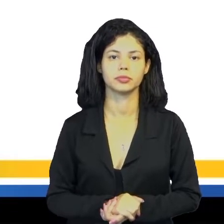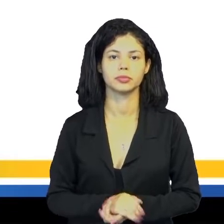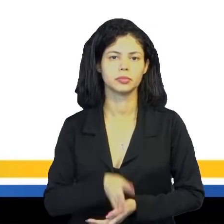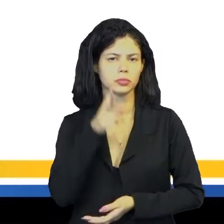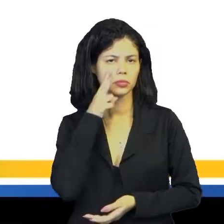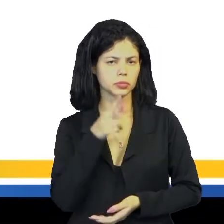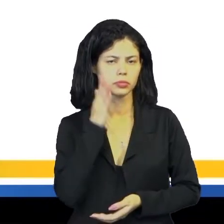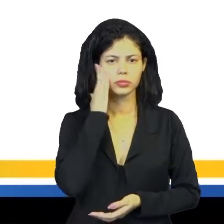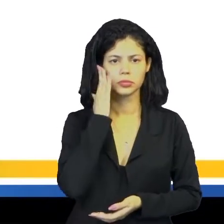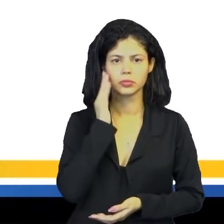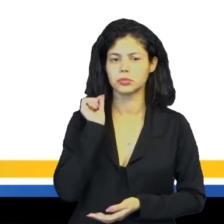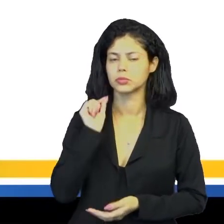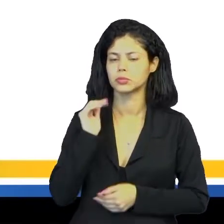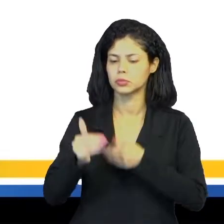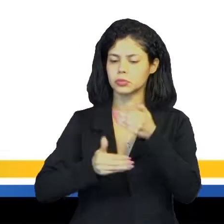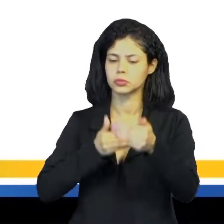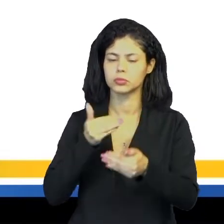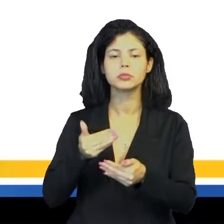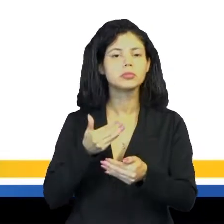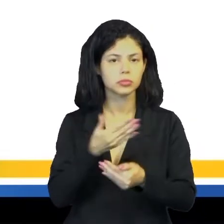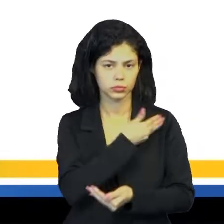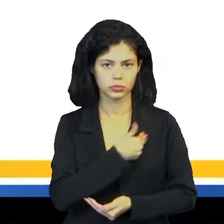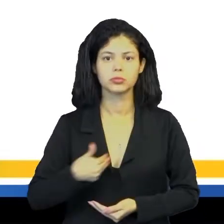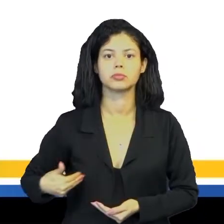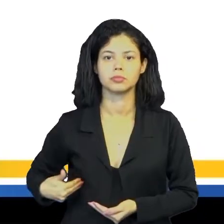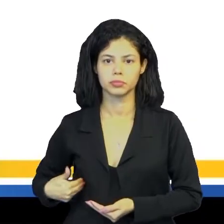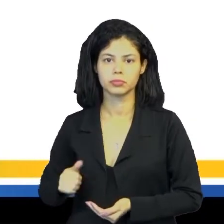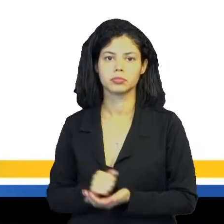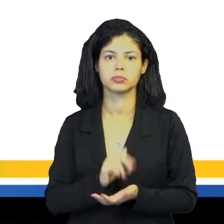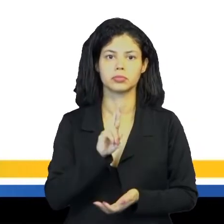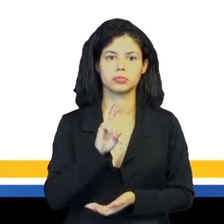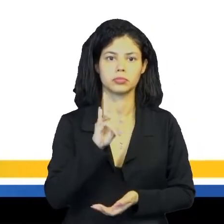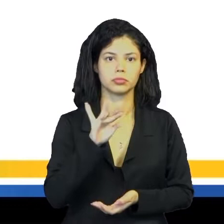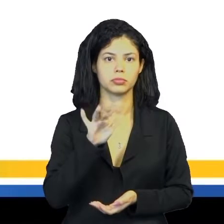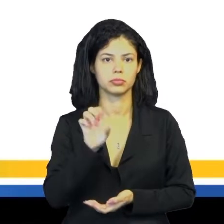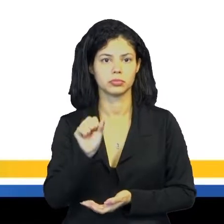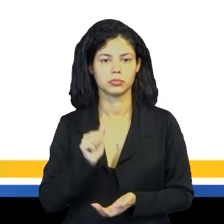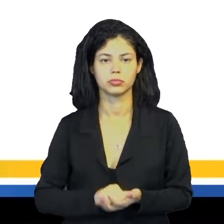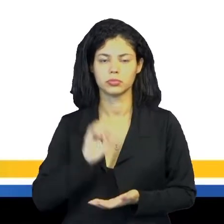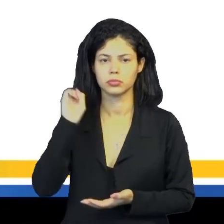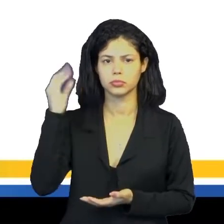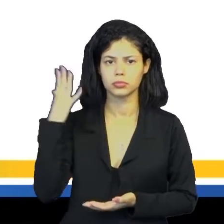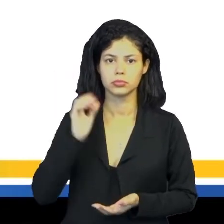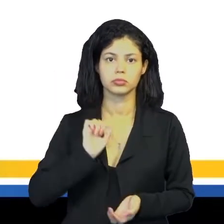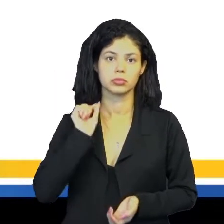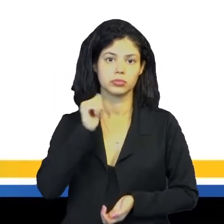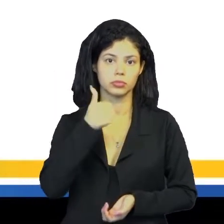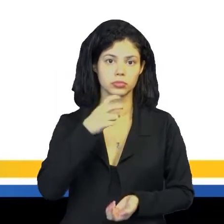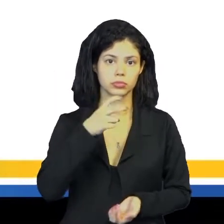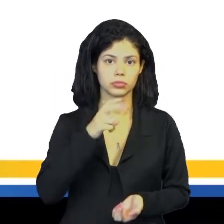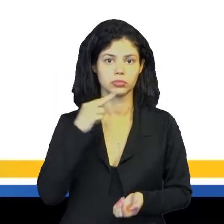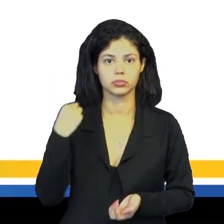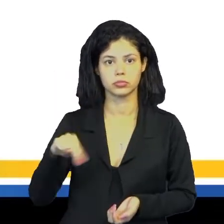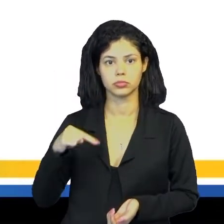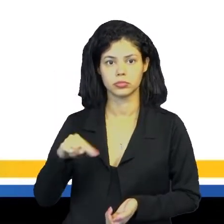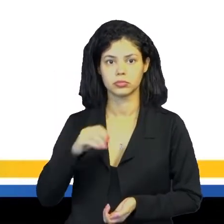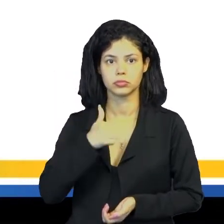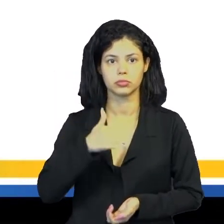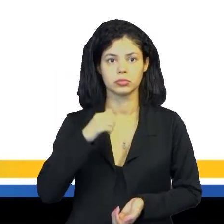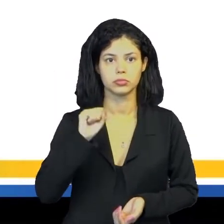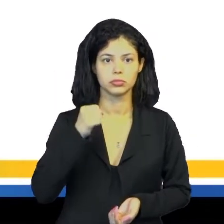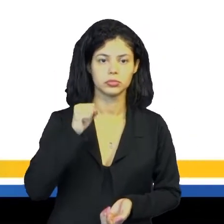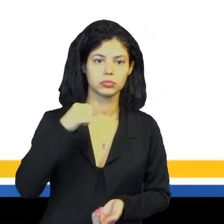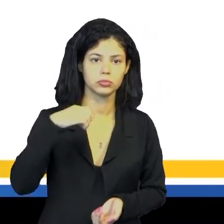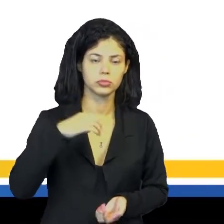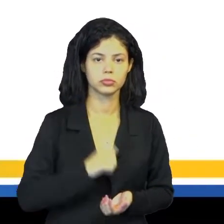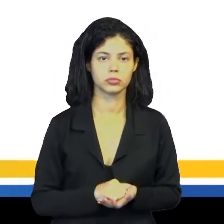Vamos entender um pouco aí o processo da proclamação da República, né? Que acontece lá em 15 de novembro de 1889